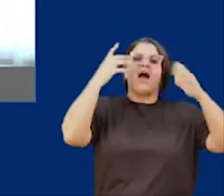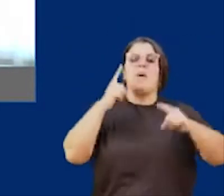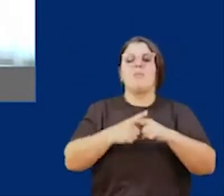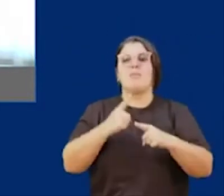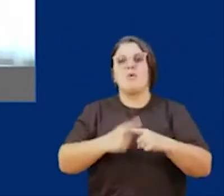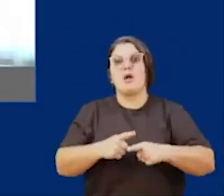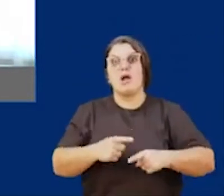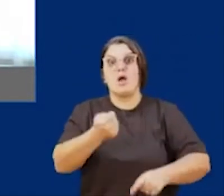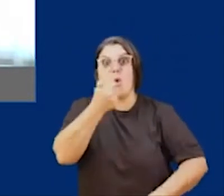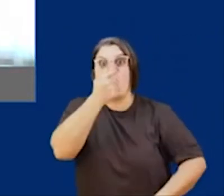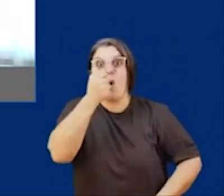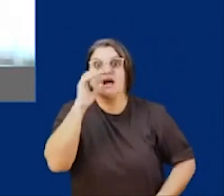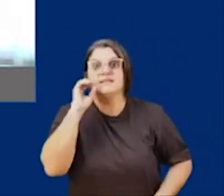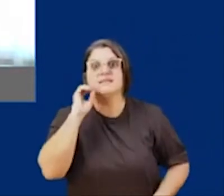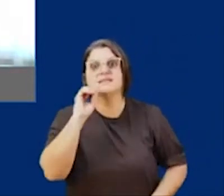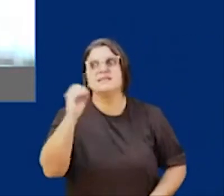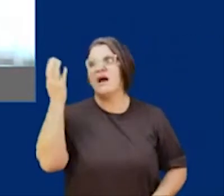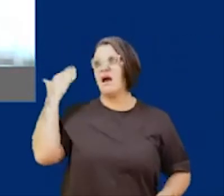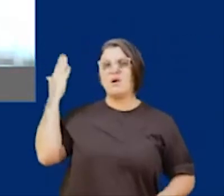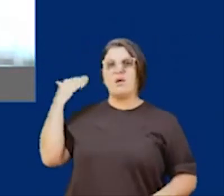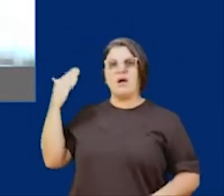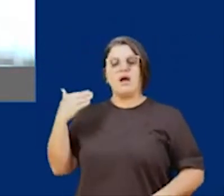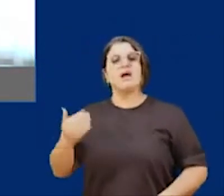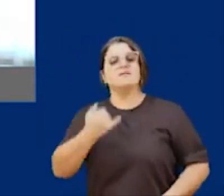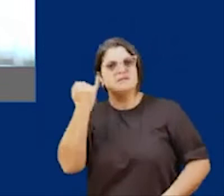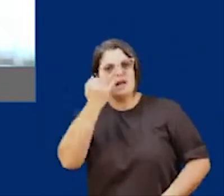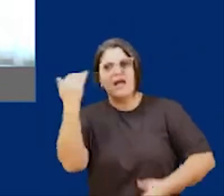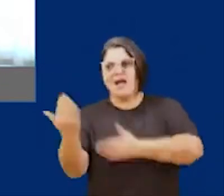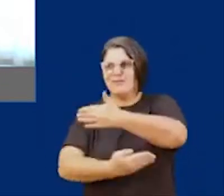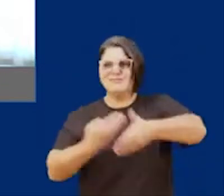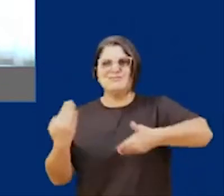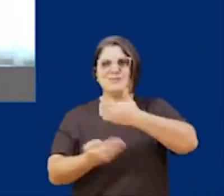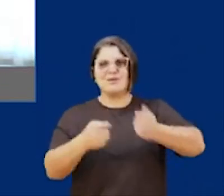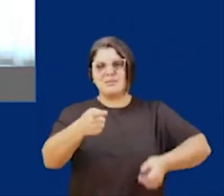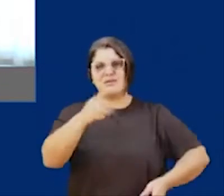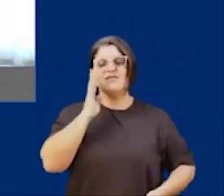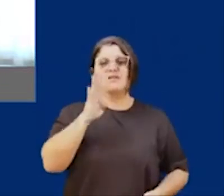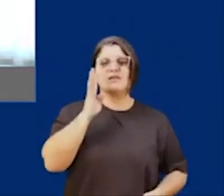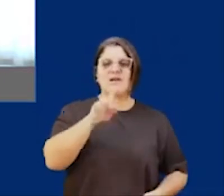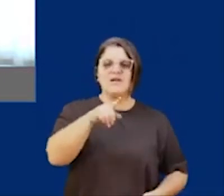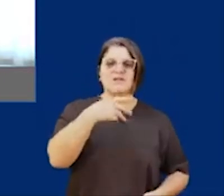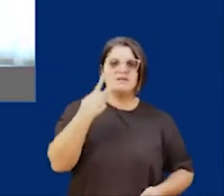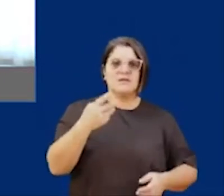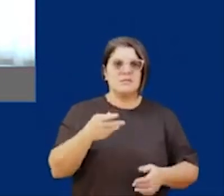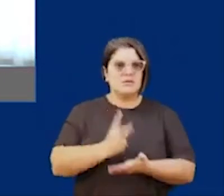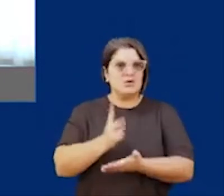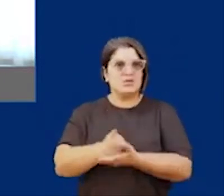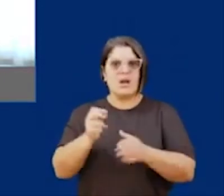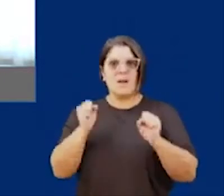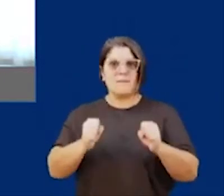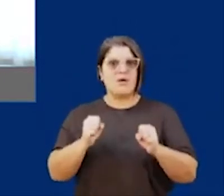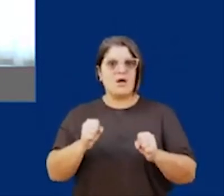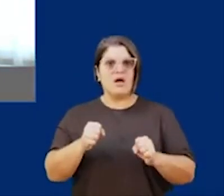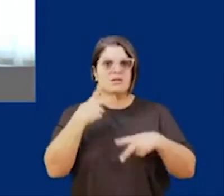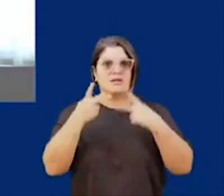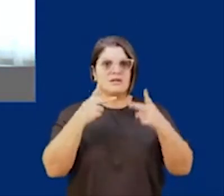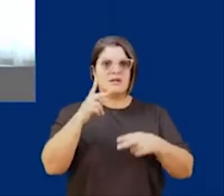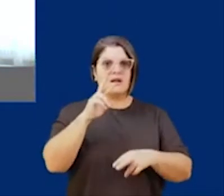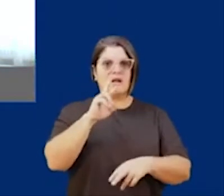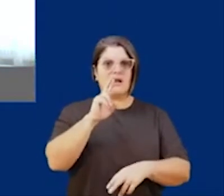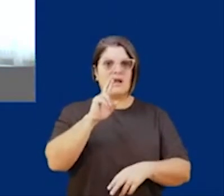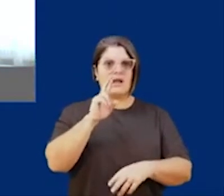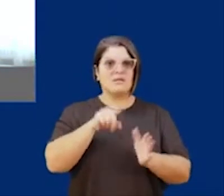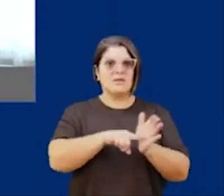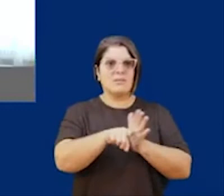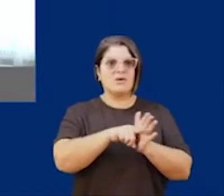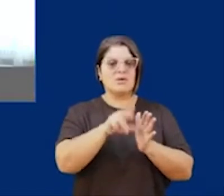histórico é uma coisa bacana de compartilhar, eu acho, né? E eu acho que uma coisa que você falou, posso continuar mais um pouquinho em relação a essa pergunta? Claro.